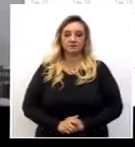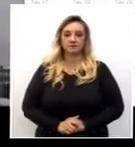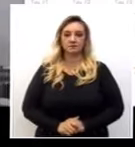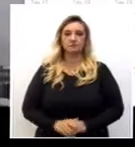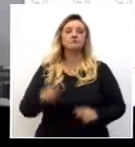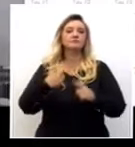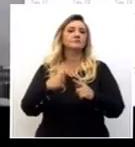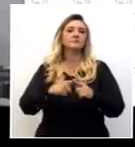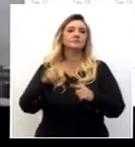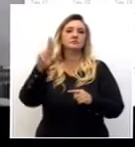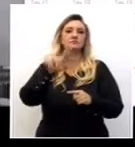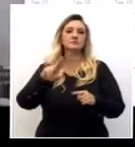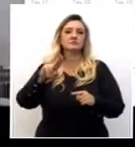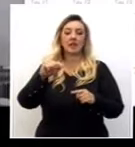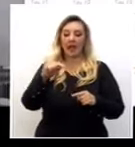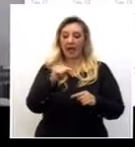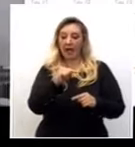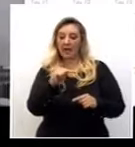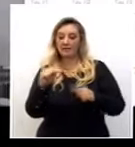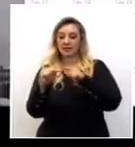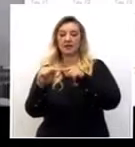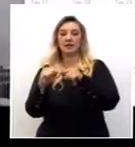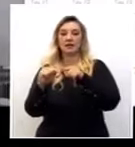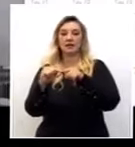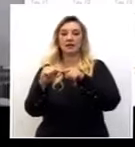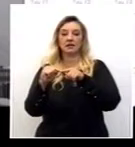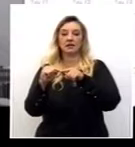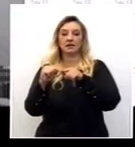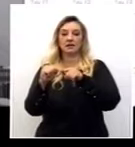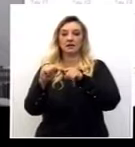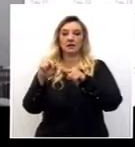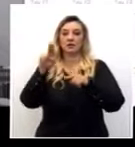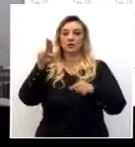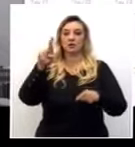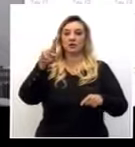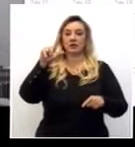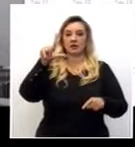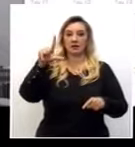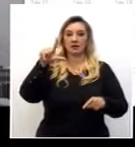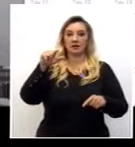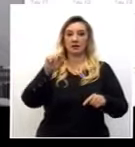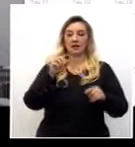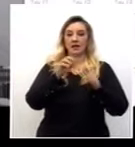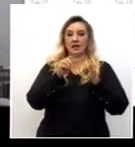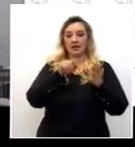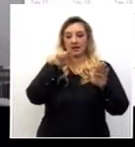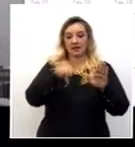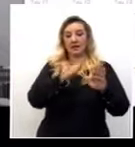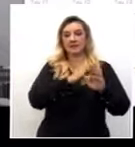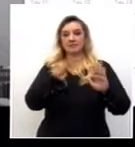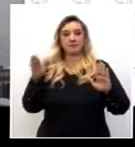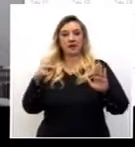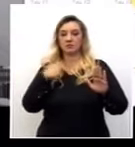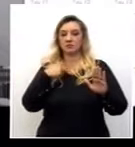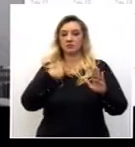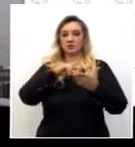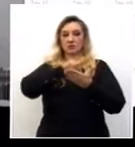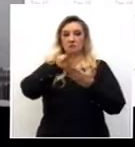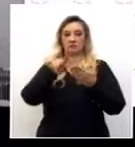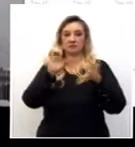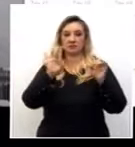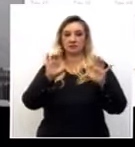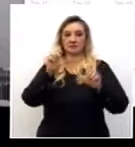Por que eu usei o underline aqui? Porque como é um endereço de uma URL, não pode ter espaço, nem caracteres especiais e tudo